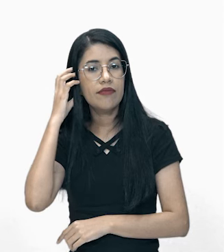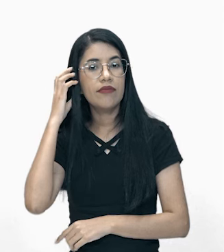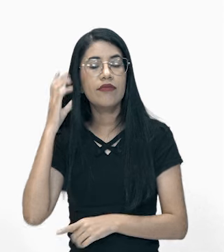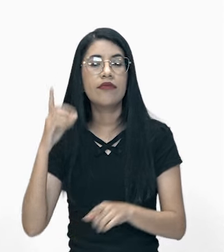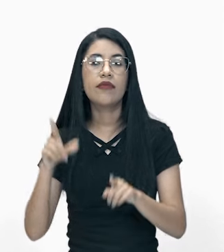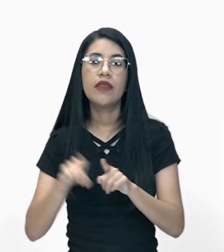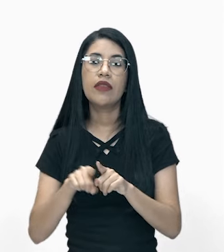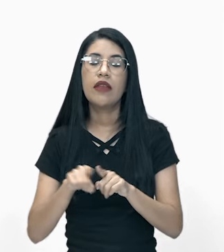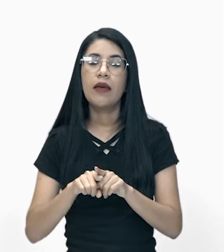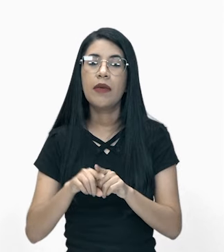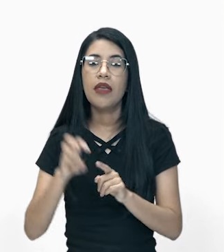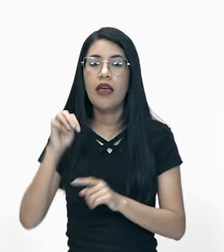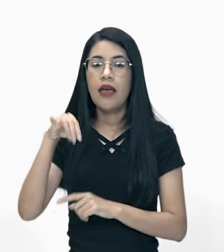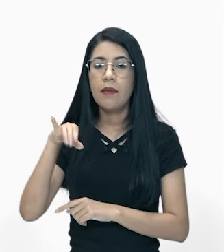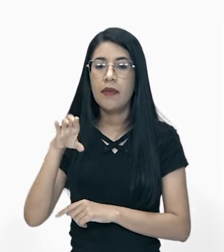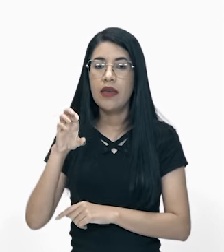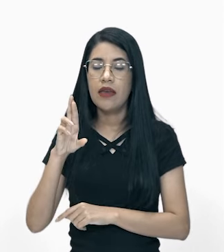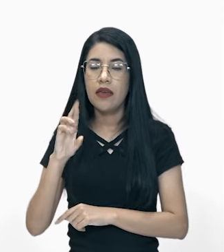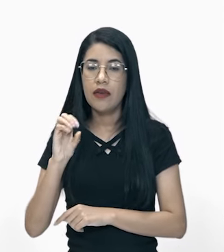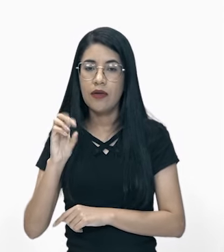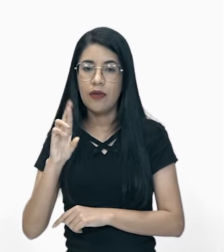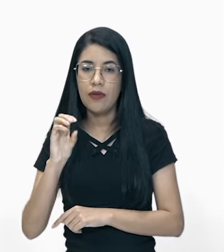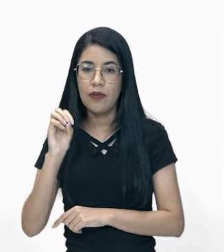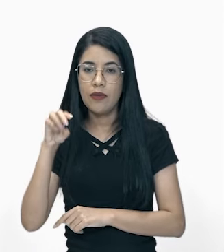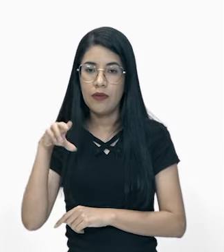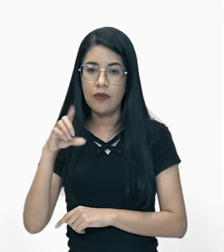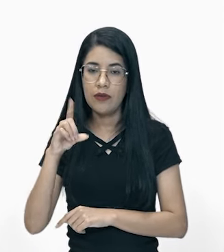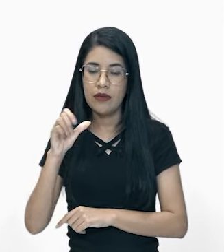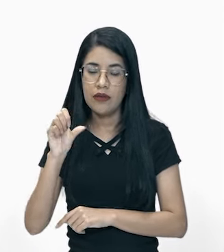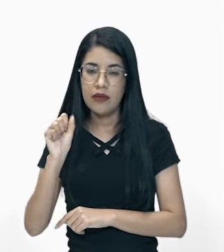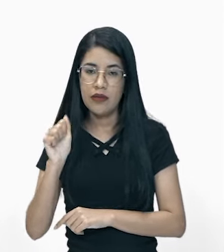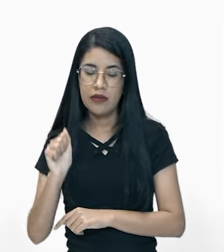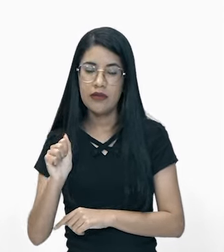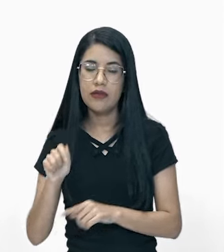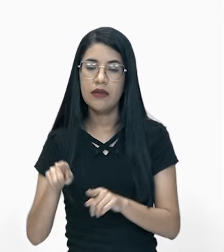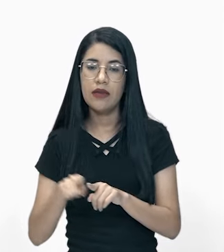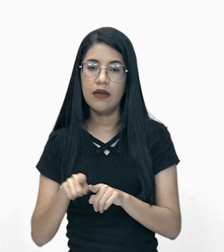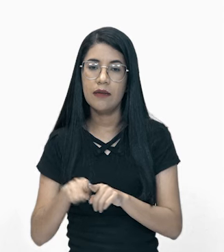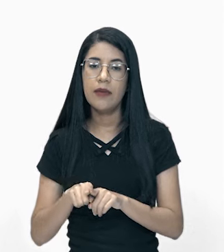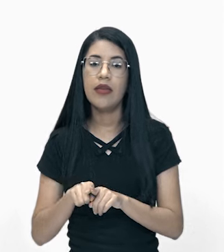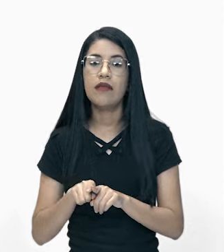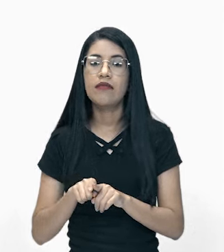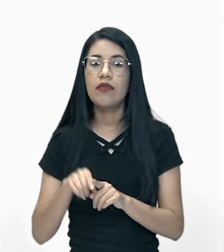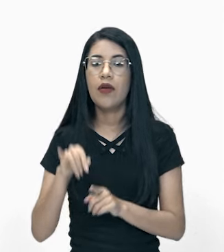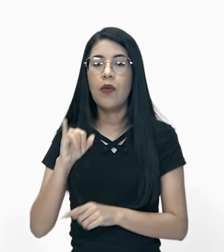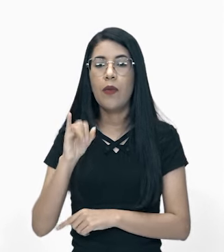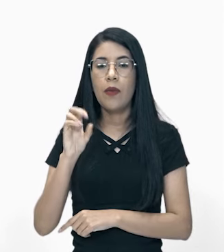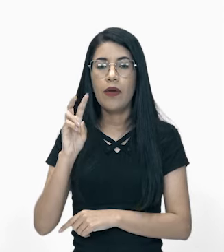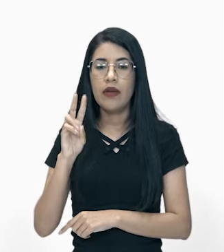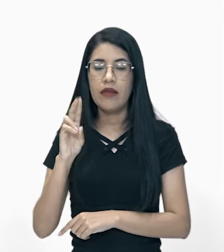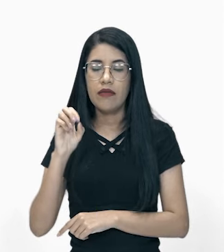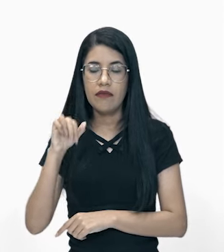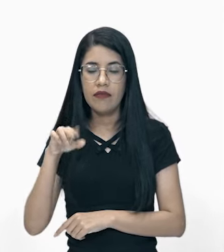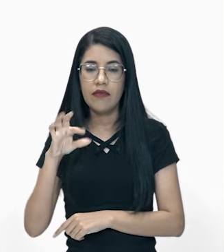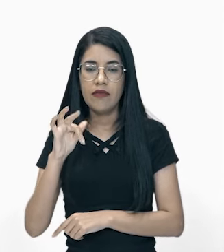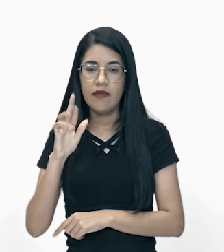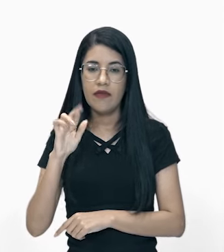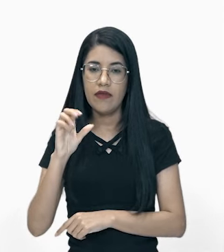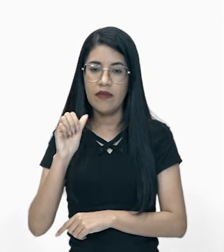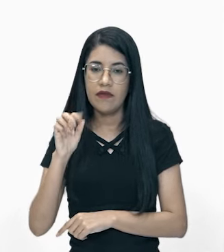as micro-ondas, temos aqui o infravermelho,